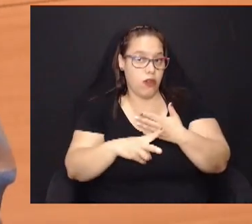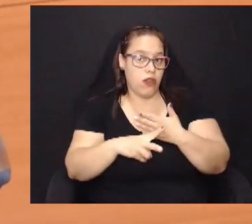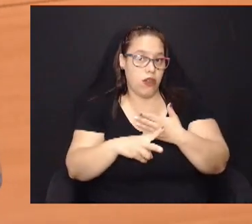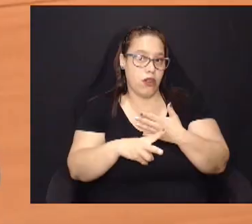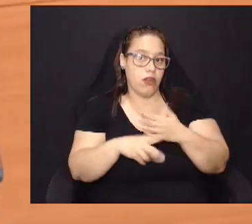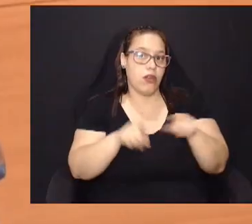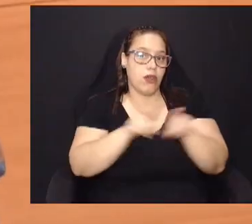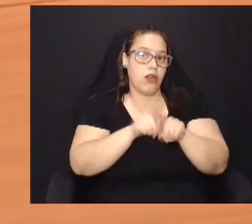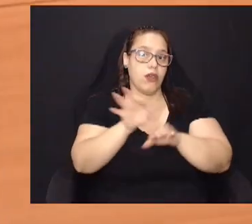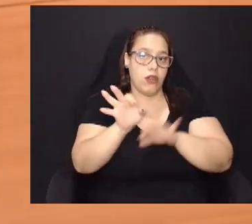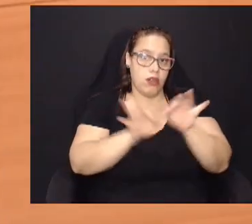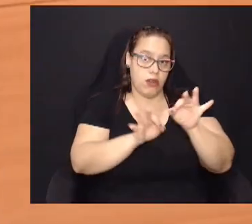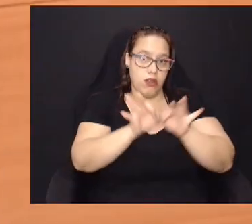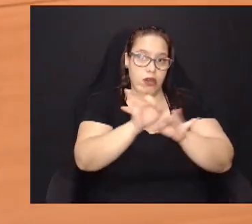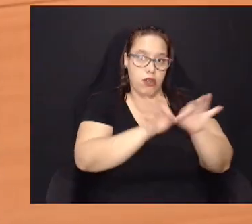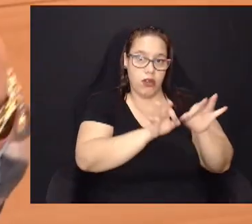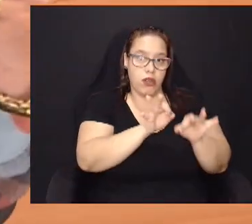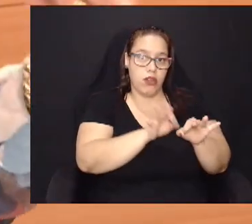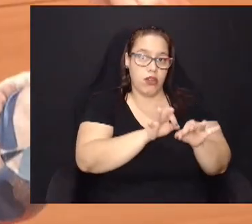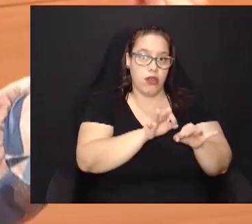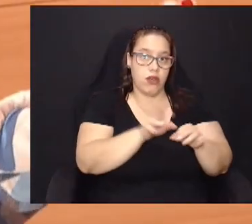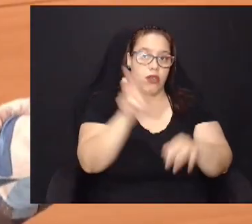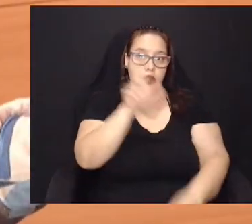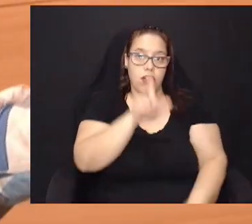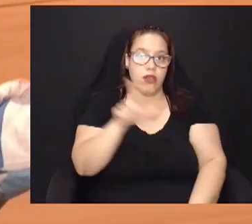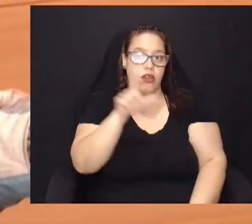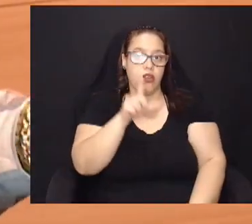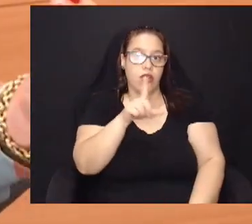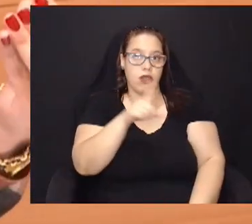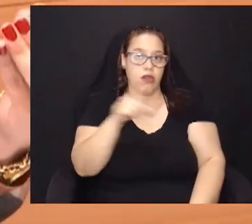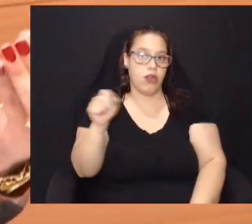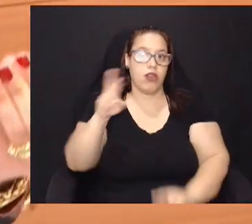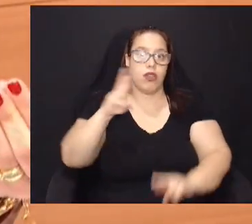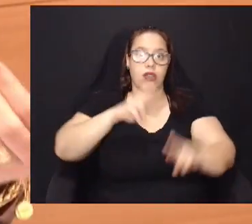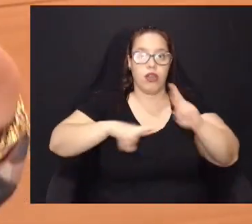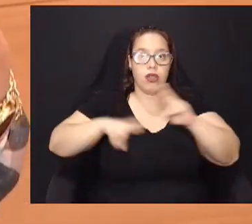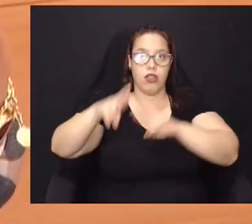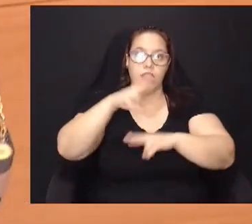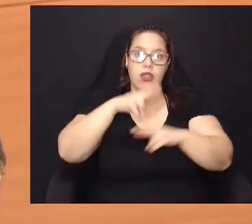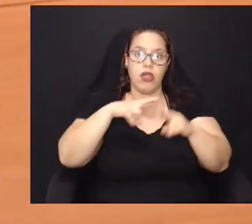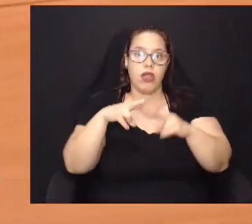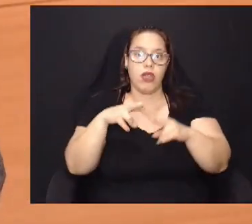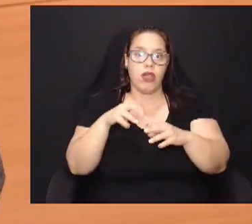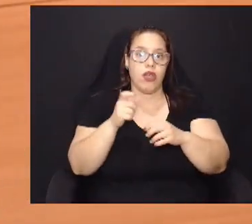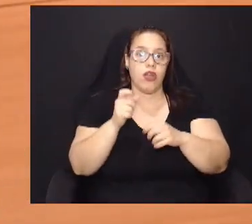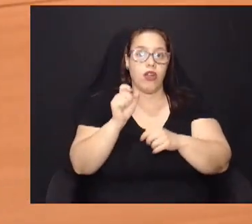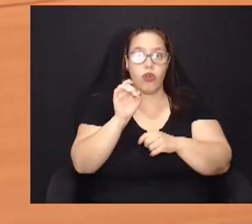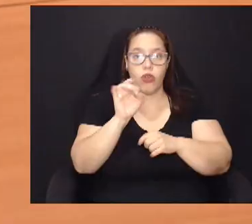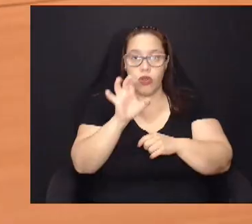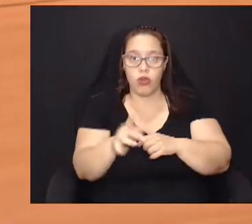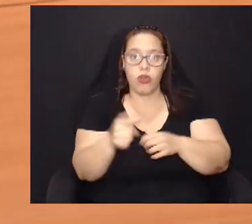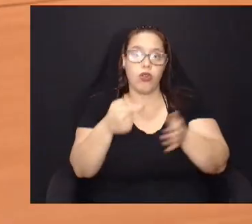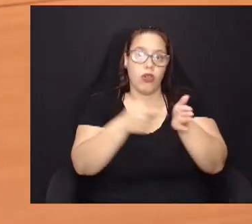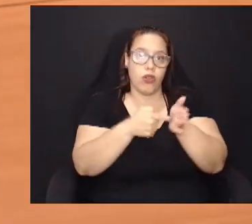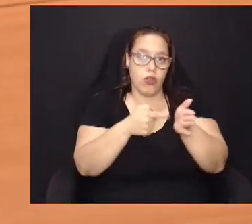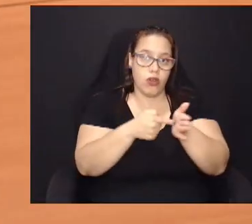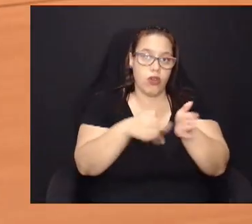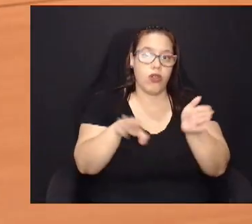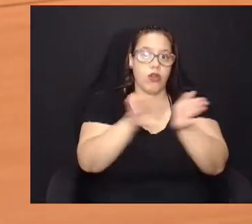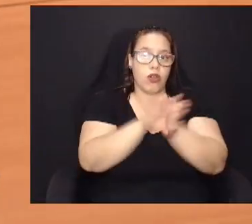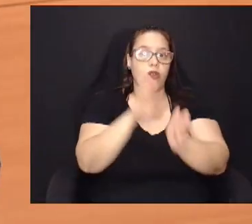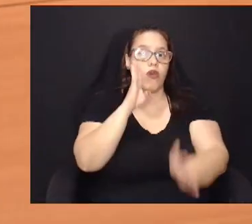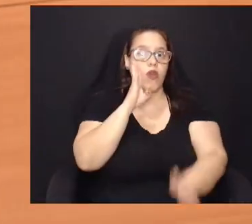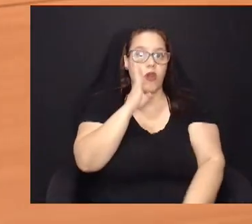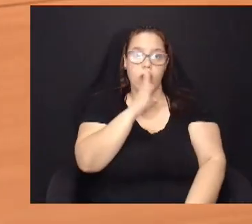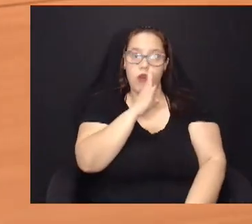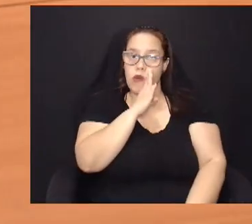se prepararem. Lógico que a gente não vai sair fiscalizando, pegando pelo em ombro. Só se tiver uma denúncia, chegar lá ao bar. Então,